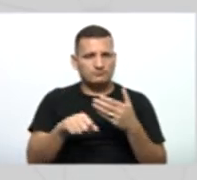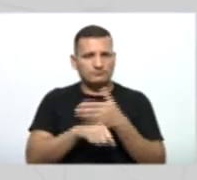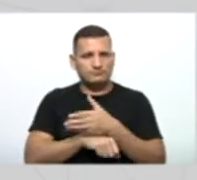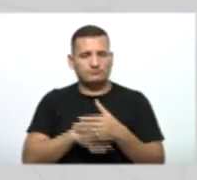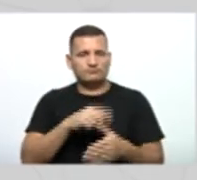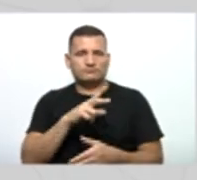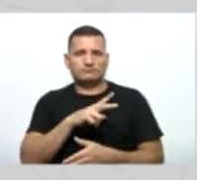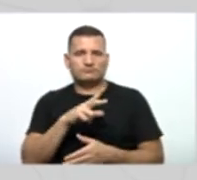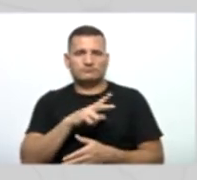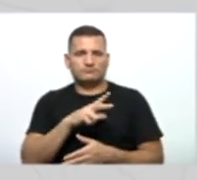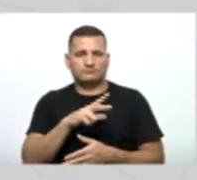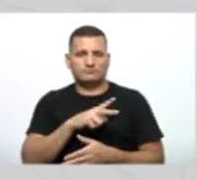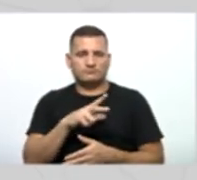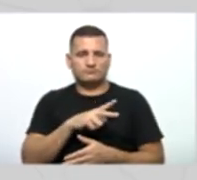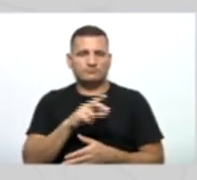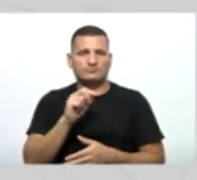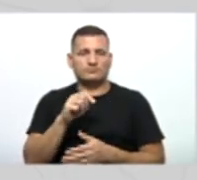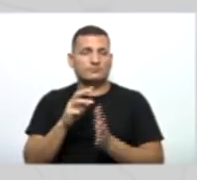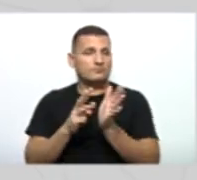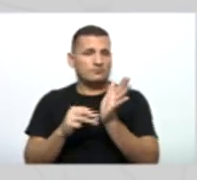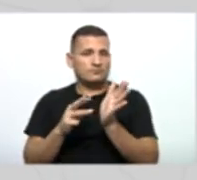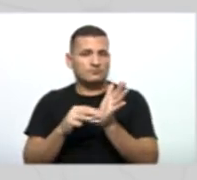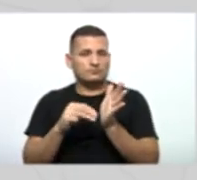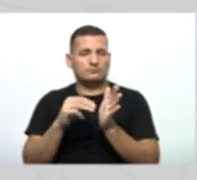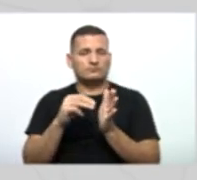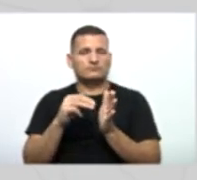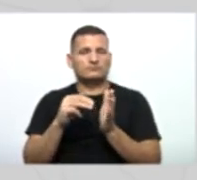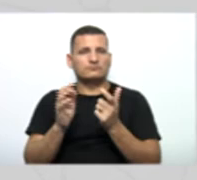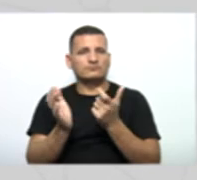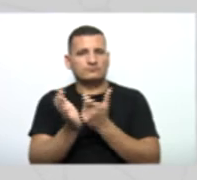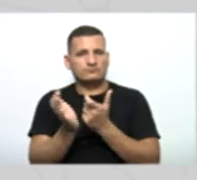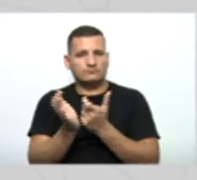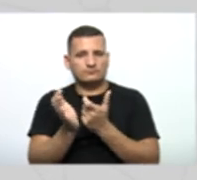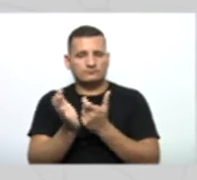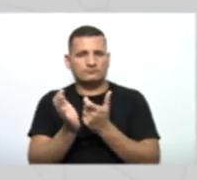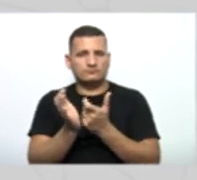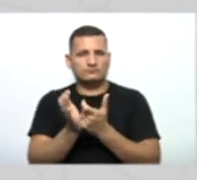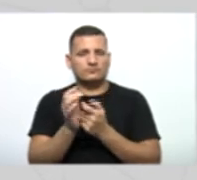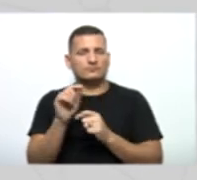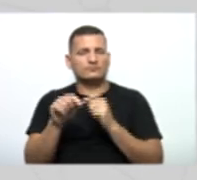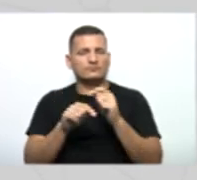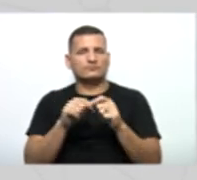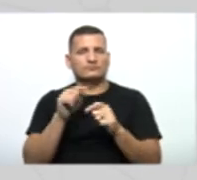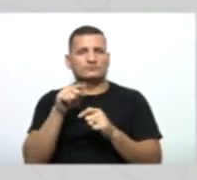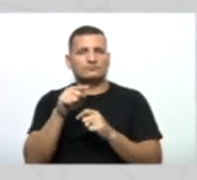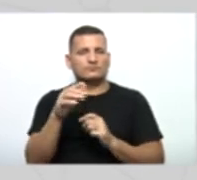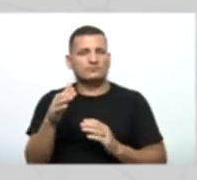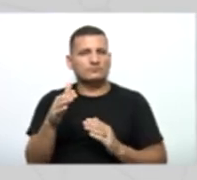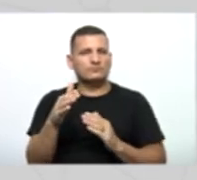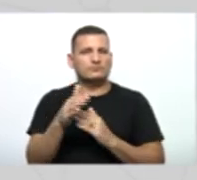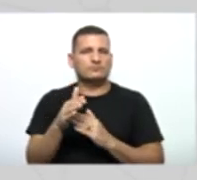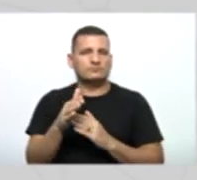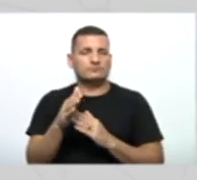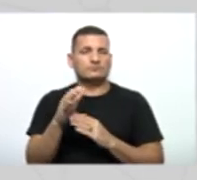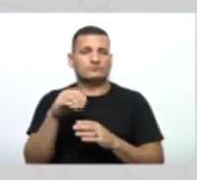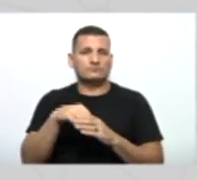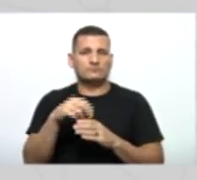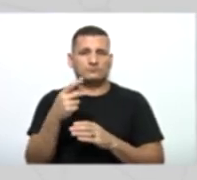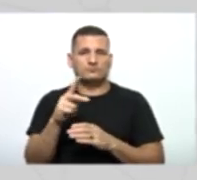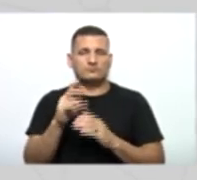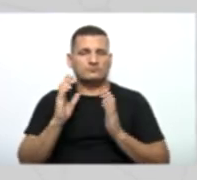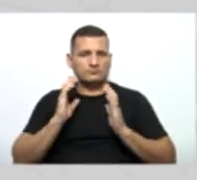tipo privado pelos métodos da classe, certo? Pelas ações que você delimita como comportamento do seu